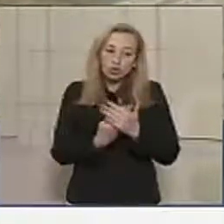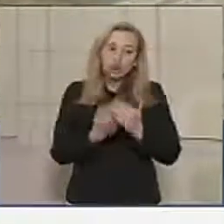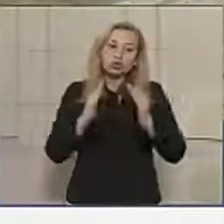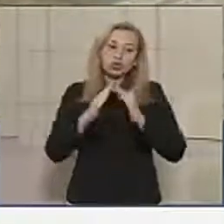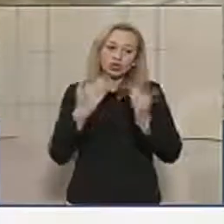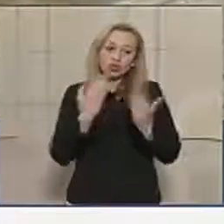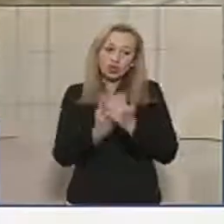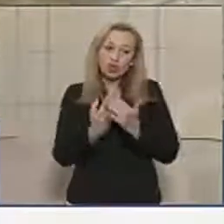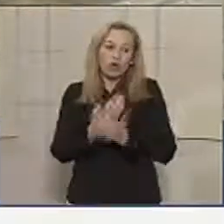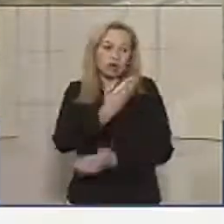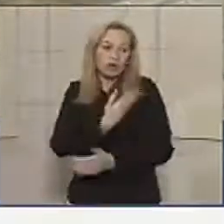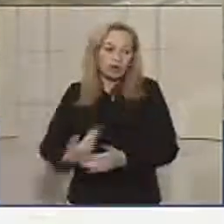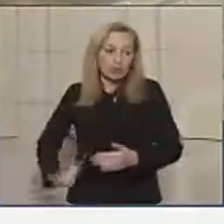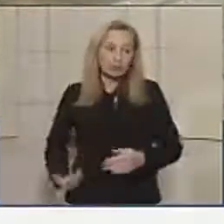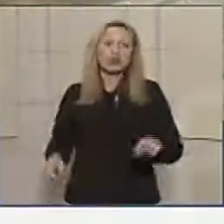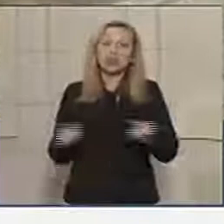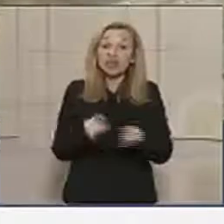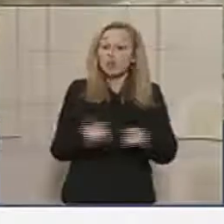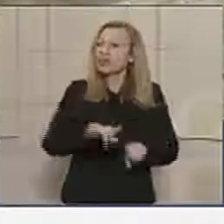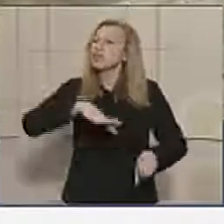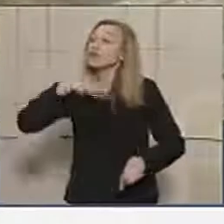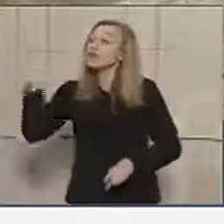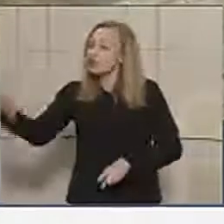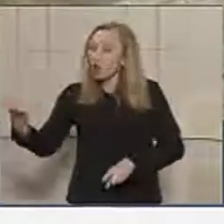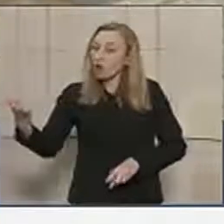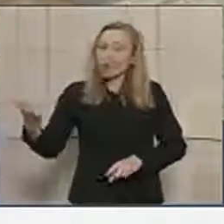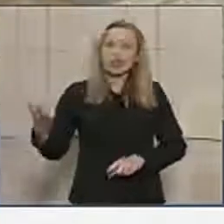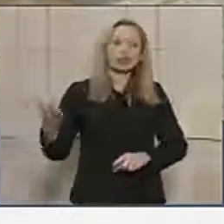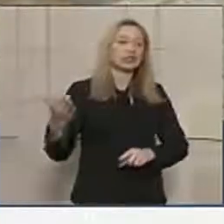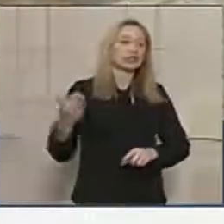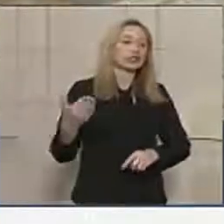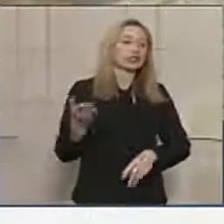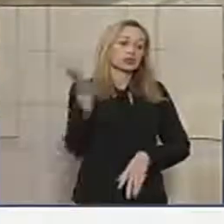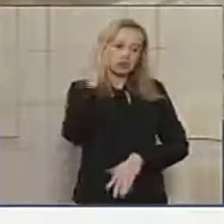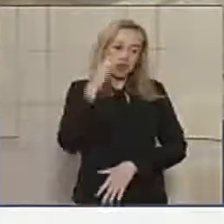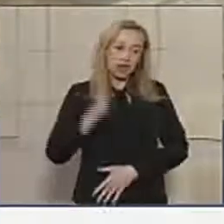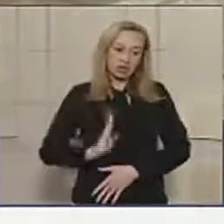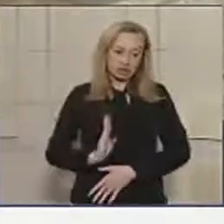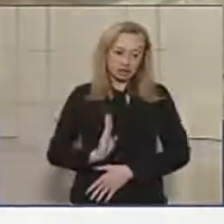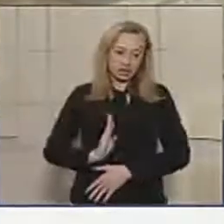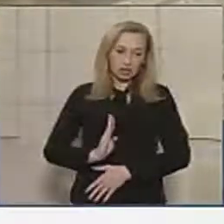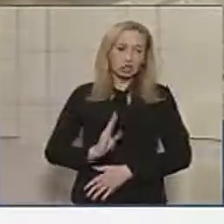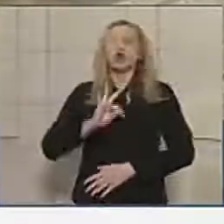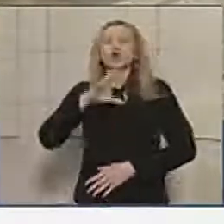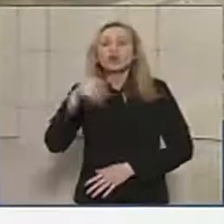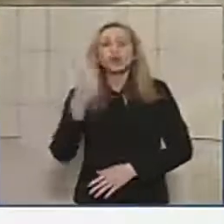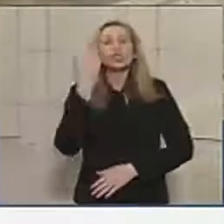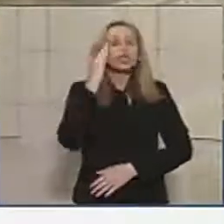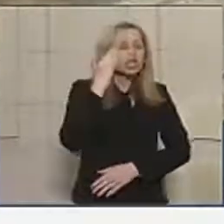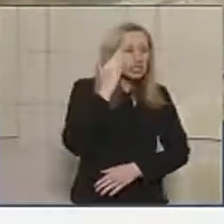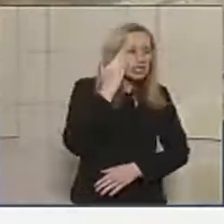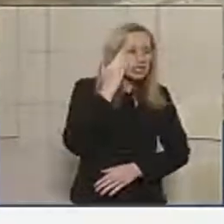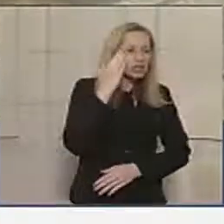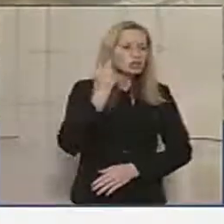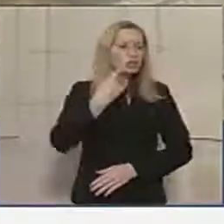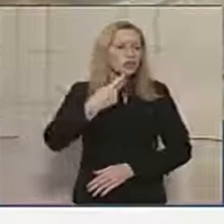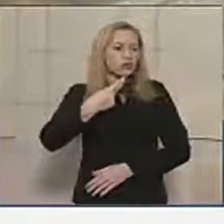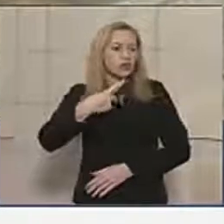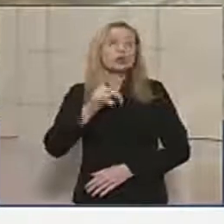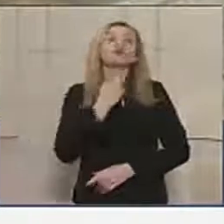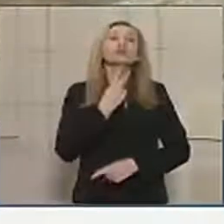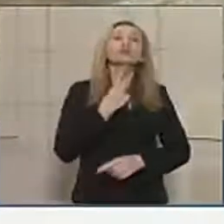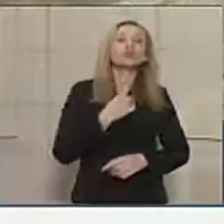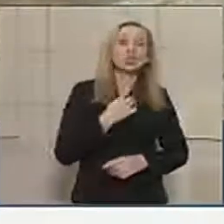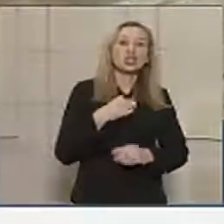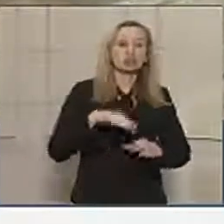Brasil, graças ao mérito dela e aquilo que ela conseguiu entender do seu desejo